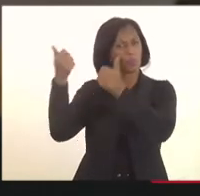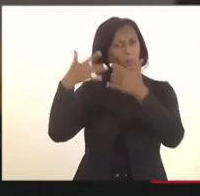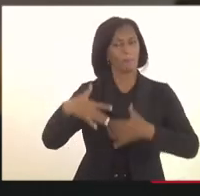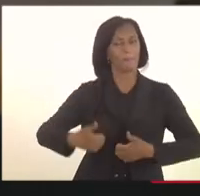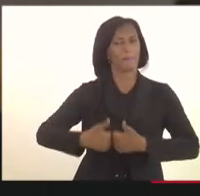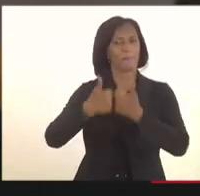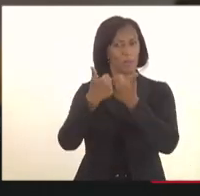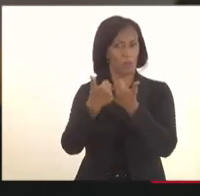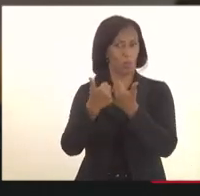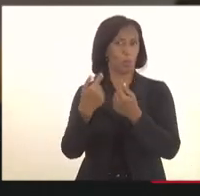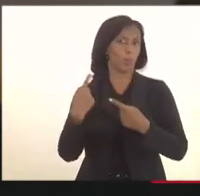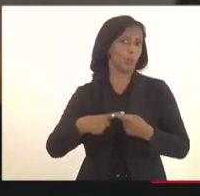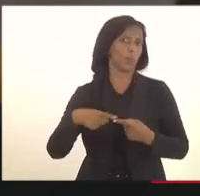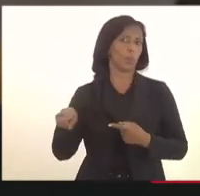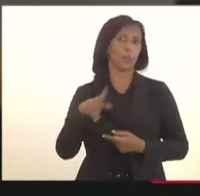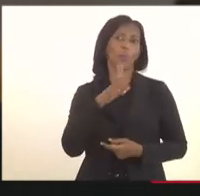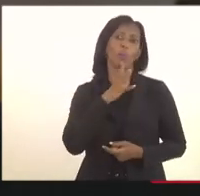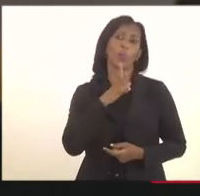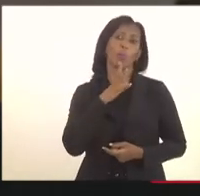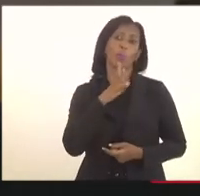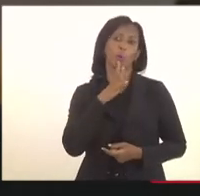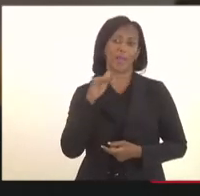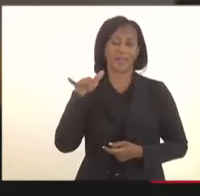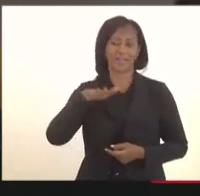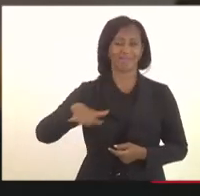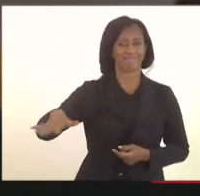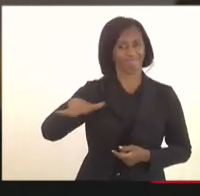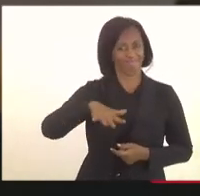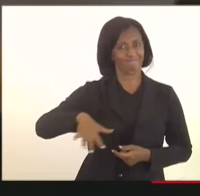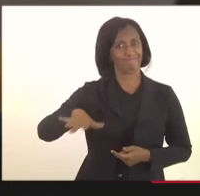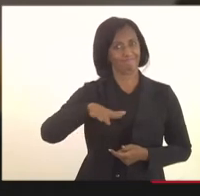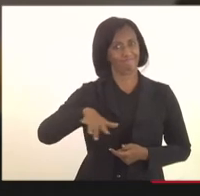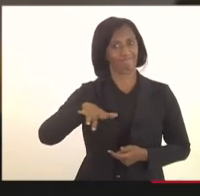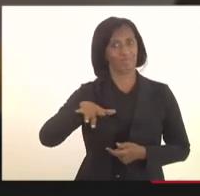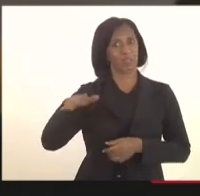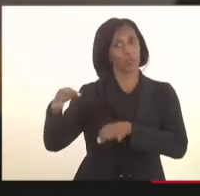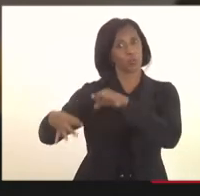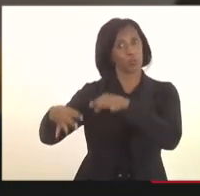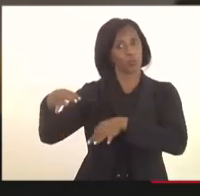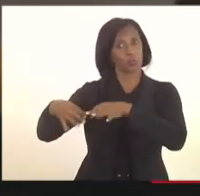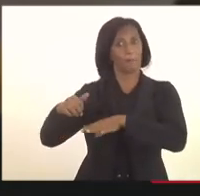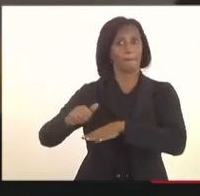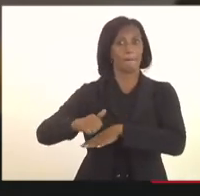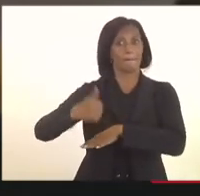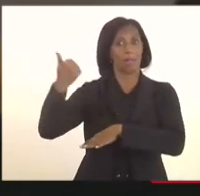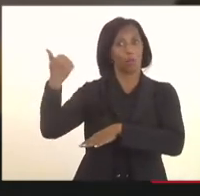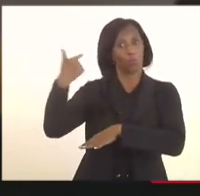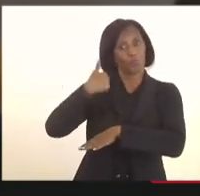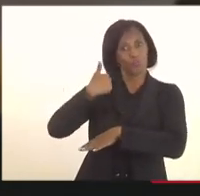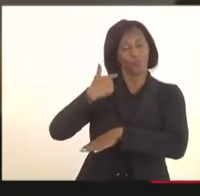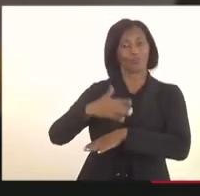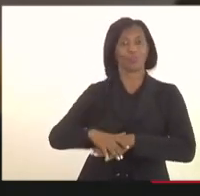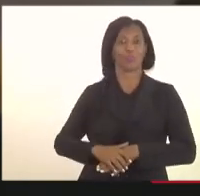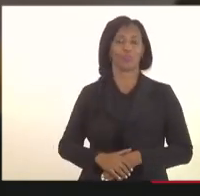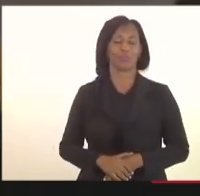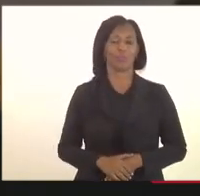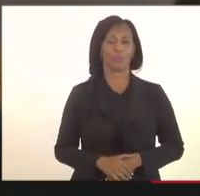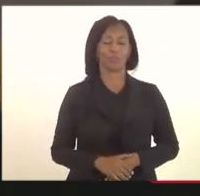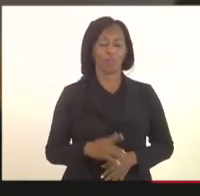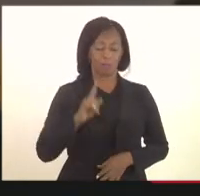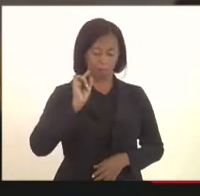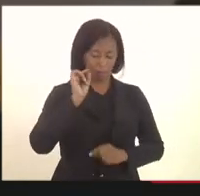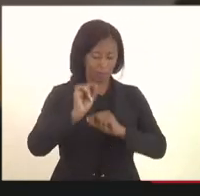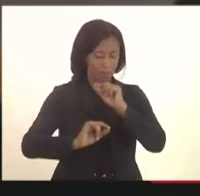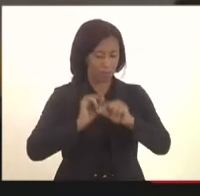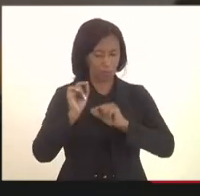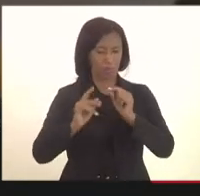porque ele conhece ativo essa parte da questão jurídica melhor do que eu. Mas eu diria, a coisa que eu poderia dizer, como o